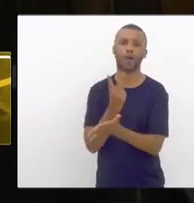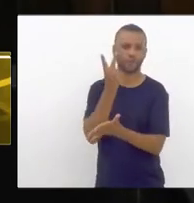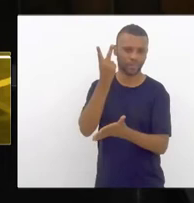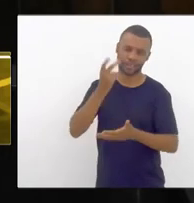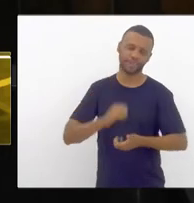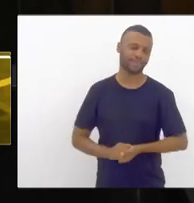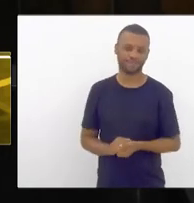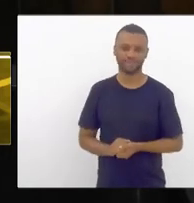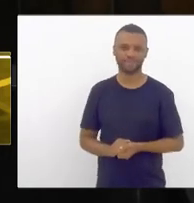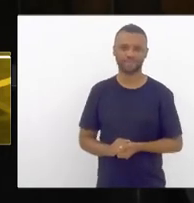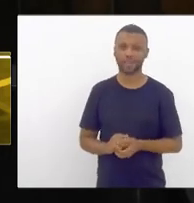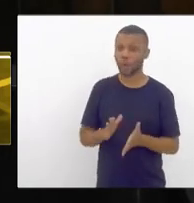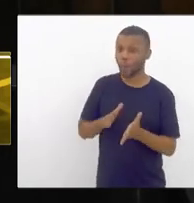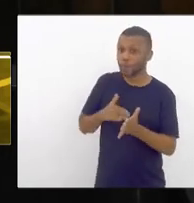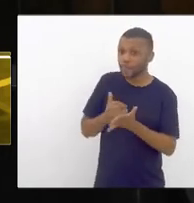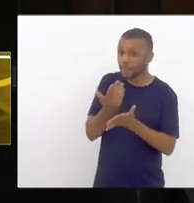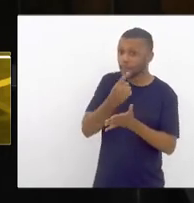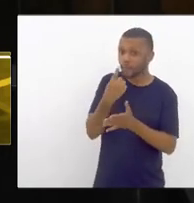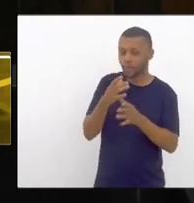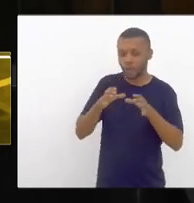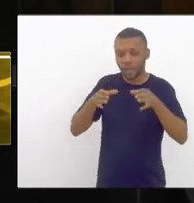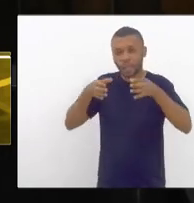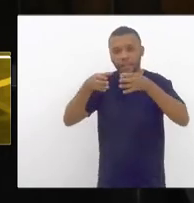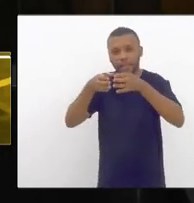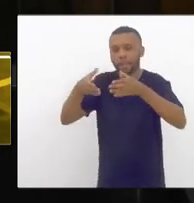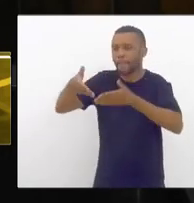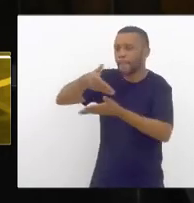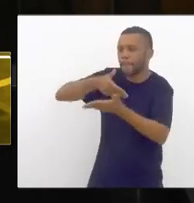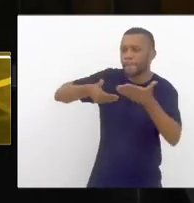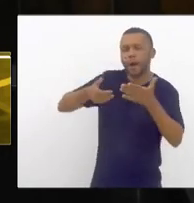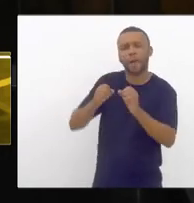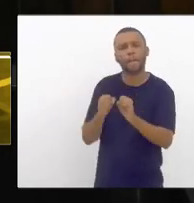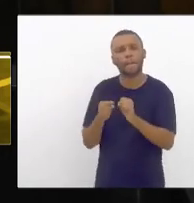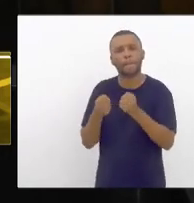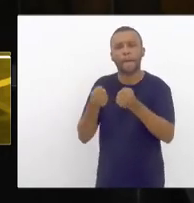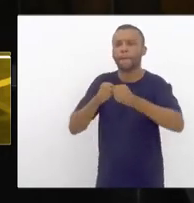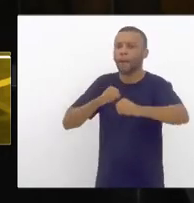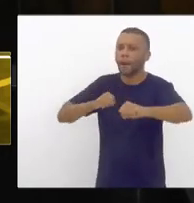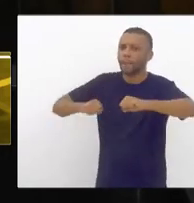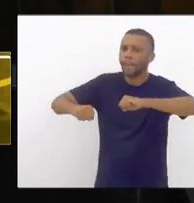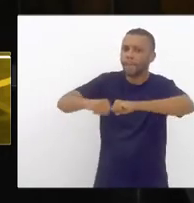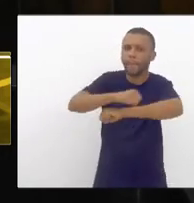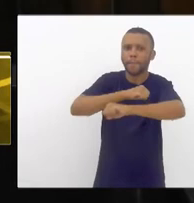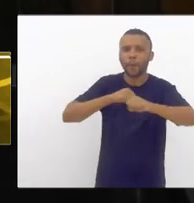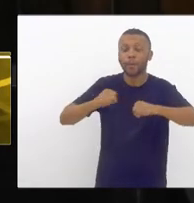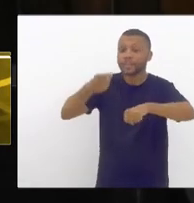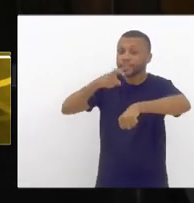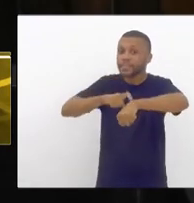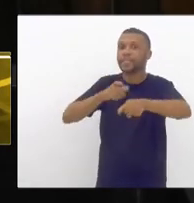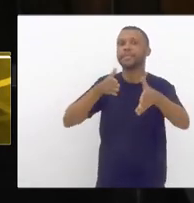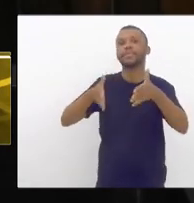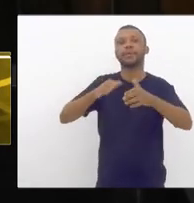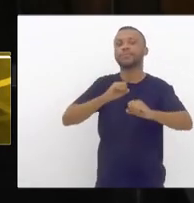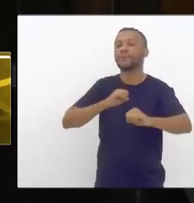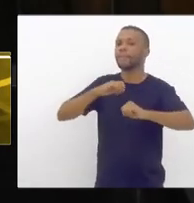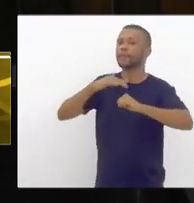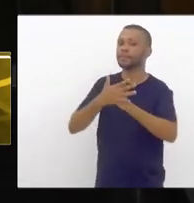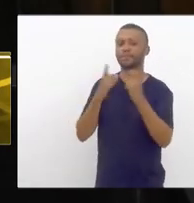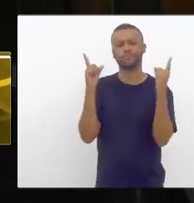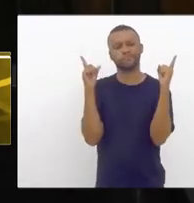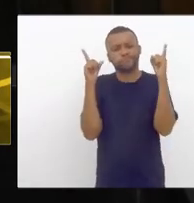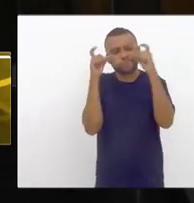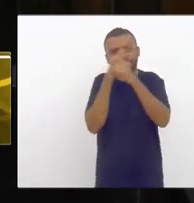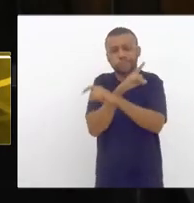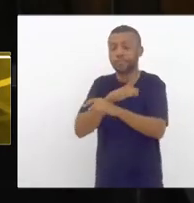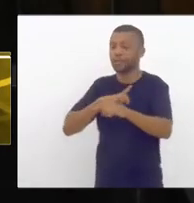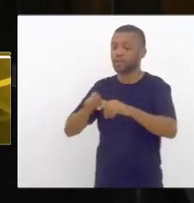começar a ter pela nossa própria equipe que tá aqui presente que lutou e lutou em muito nesses tempos de pandemia tão difíceis passando também